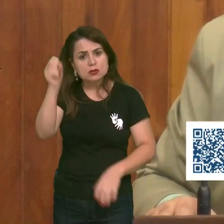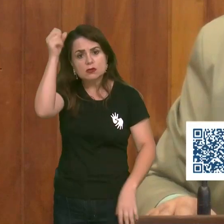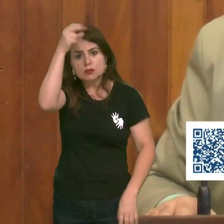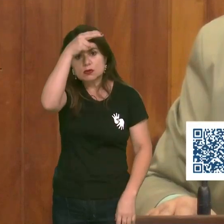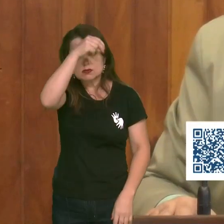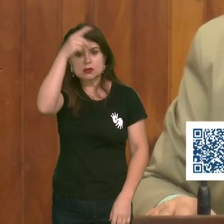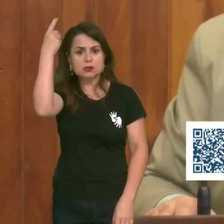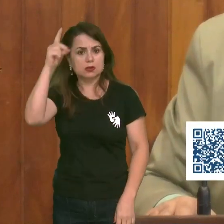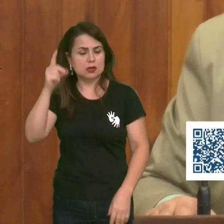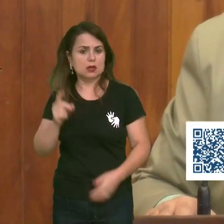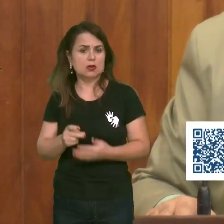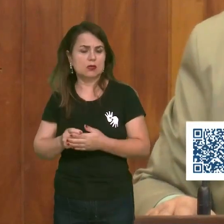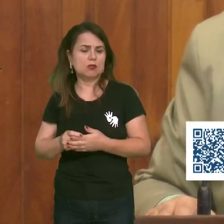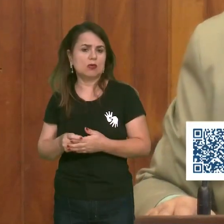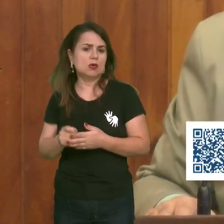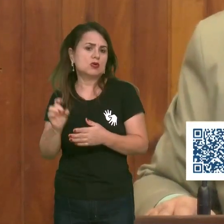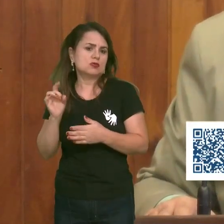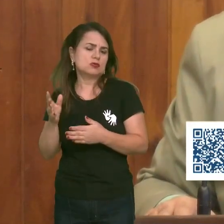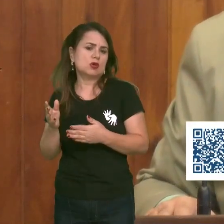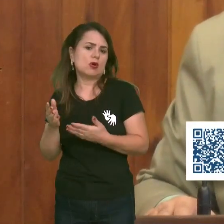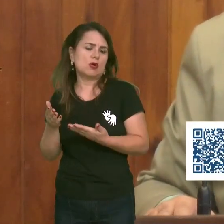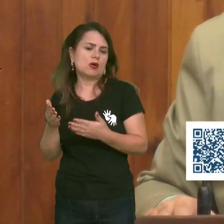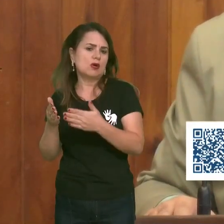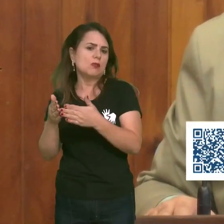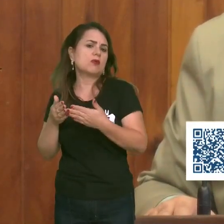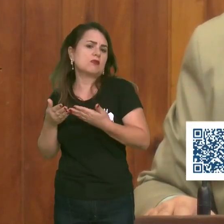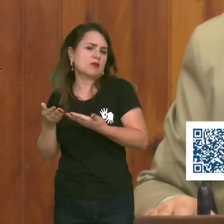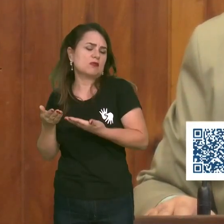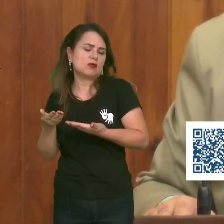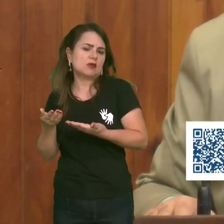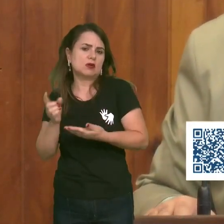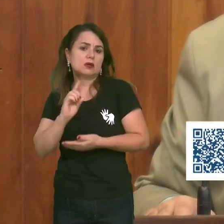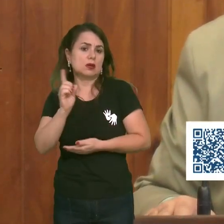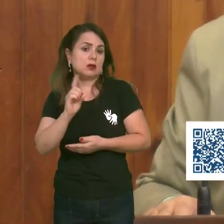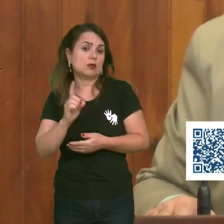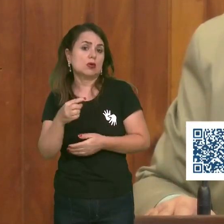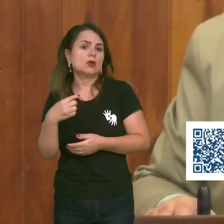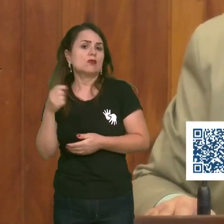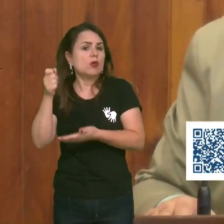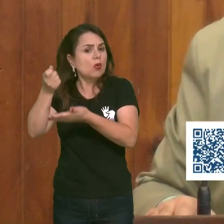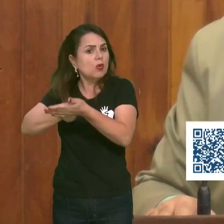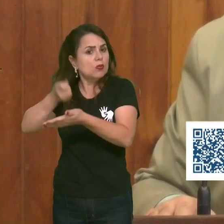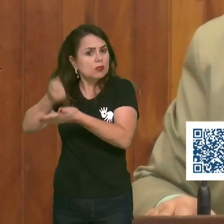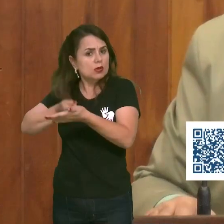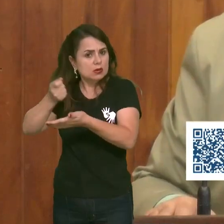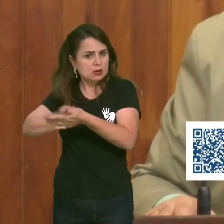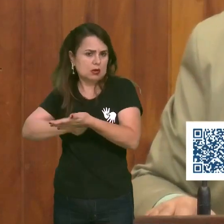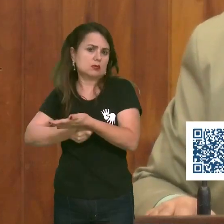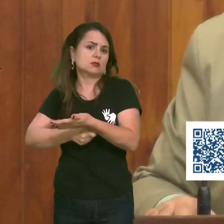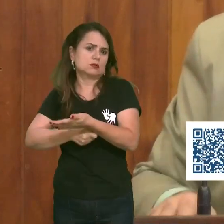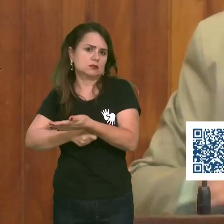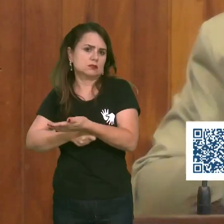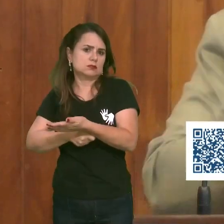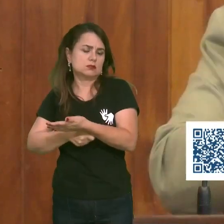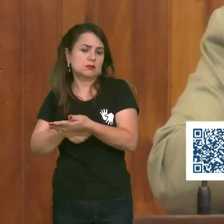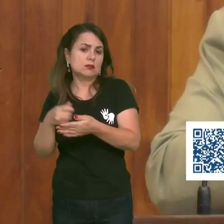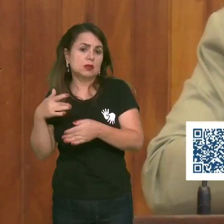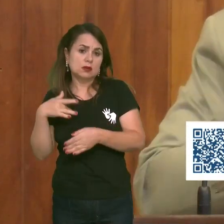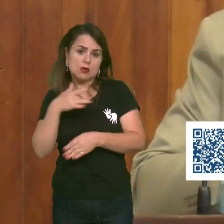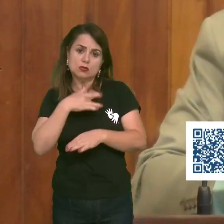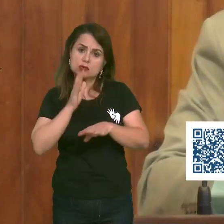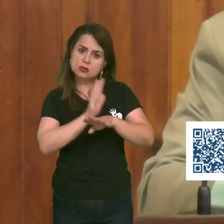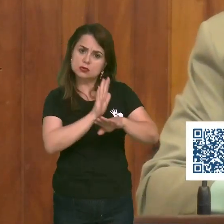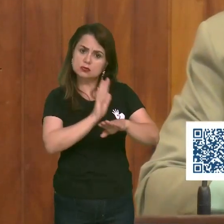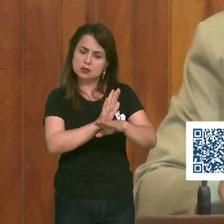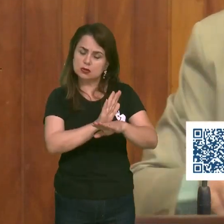pagam para ter o serviço de saúde né saúde direito de todos dever do Estado e